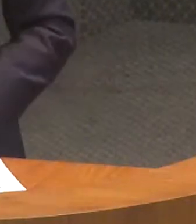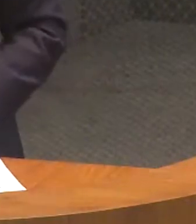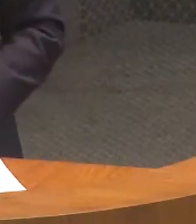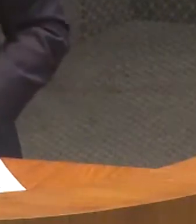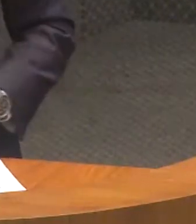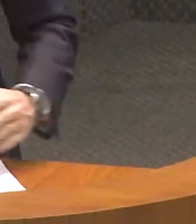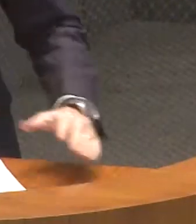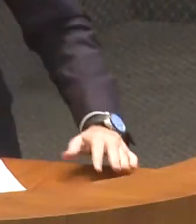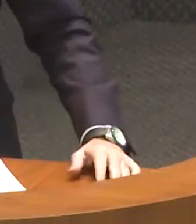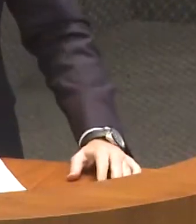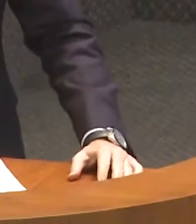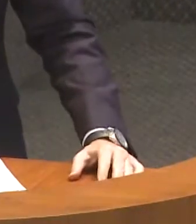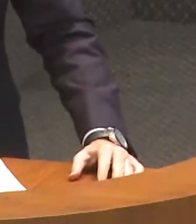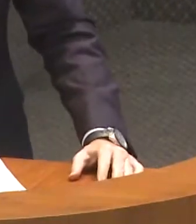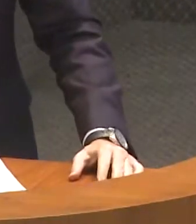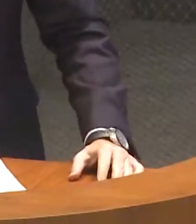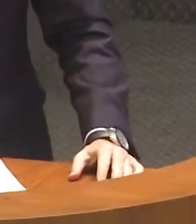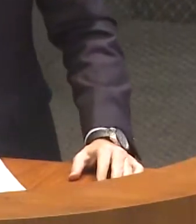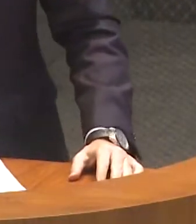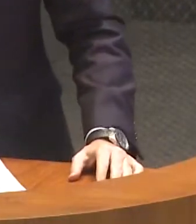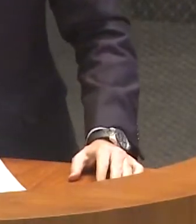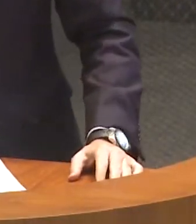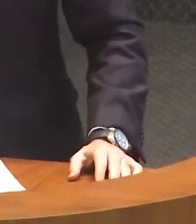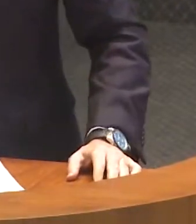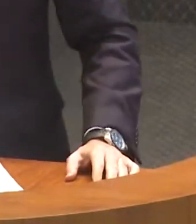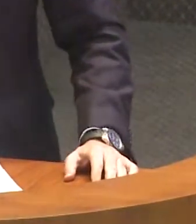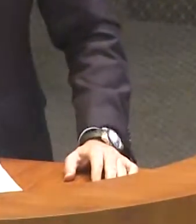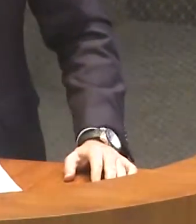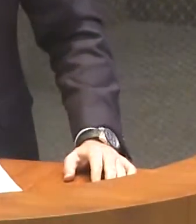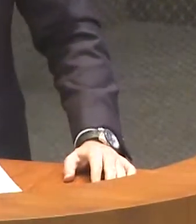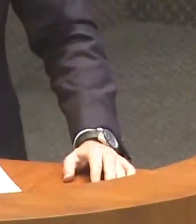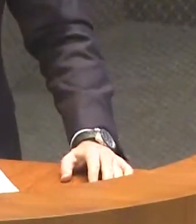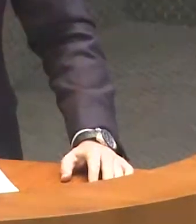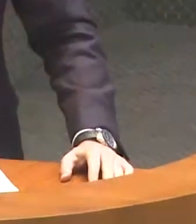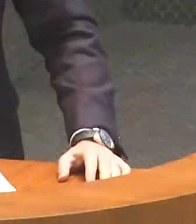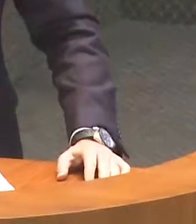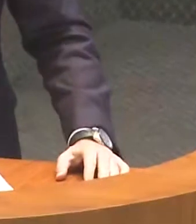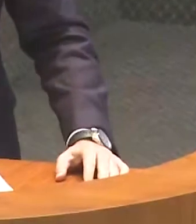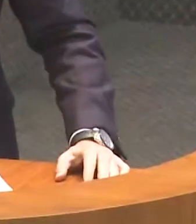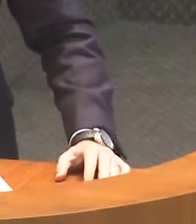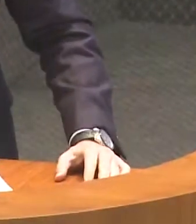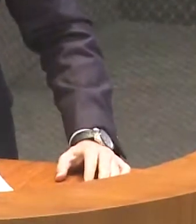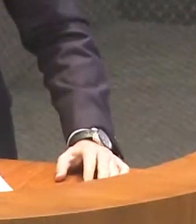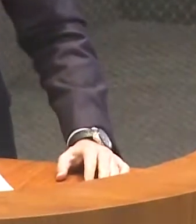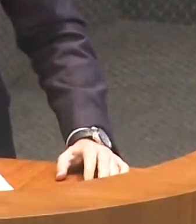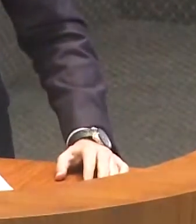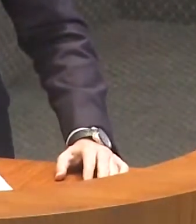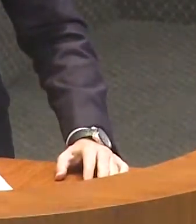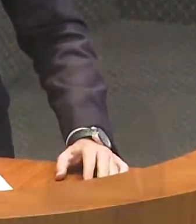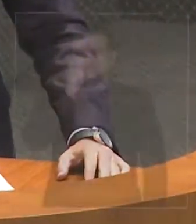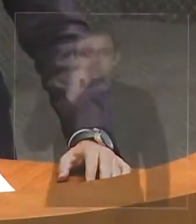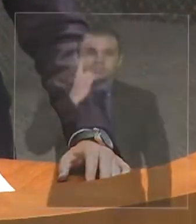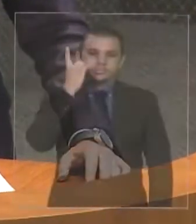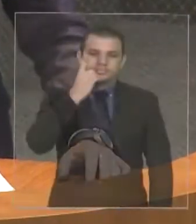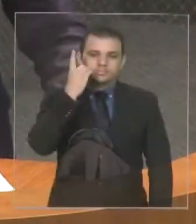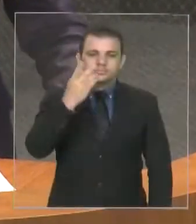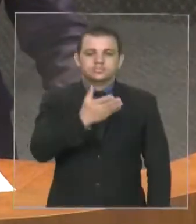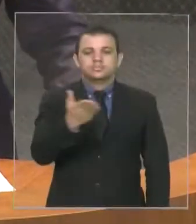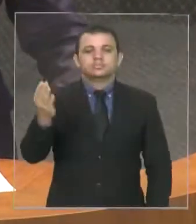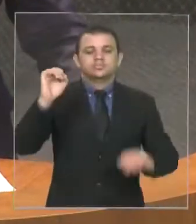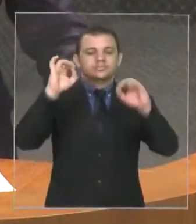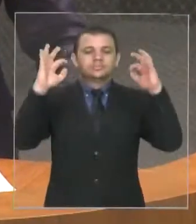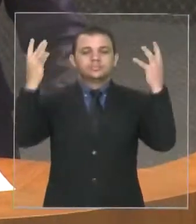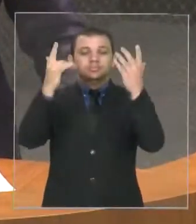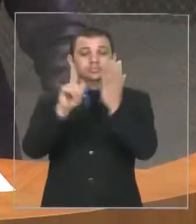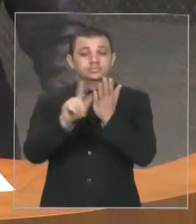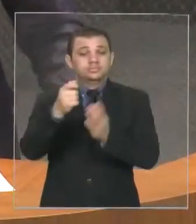galeria, imprensa, telespectadores da TV Assembleia, internautas, maranhenses. Eu,